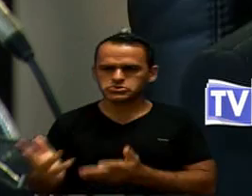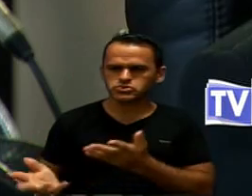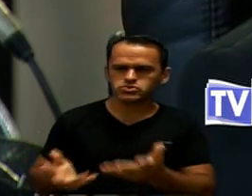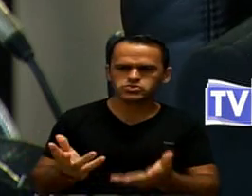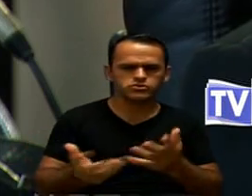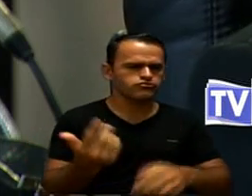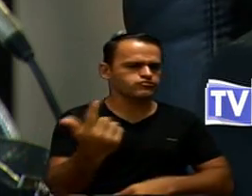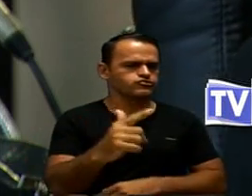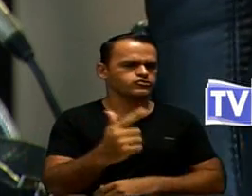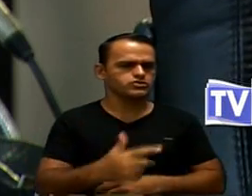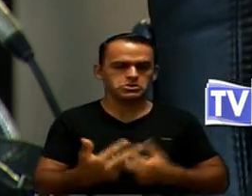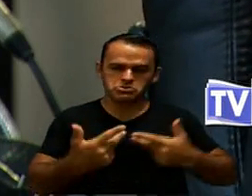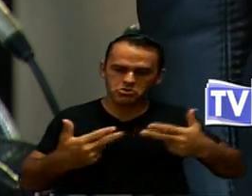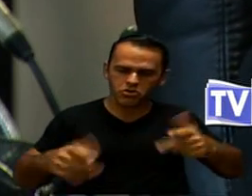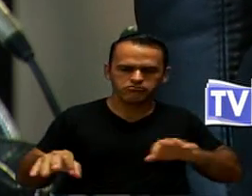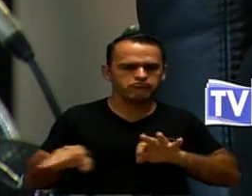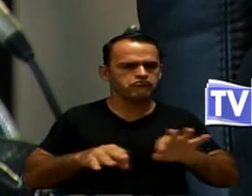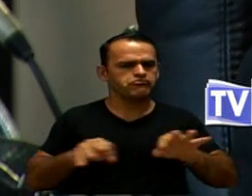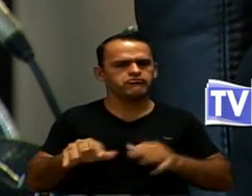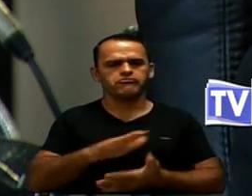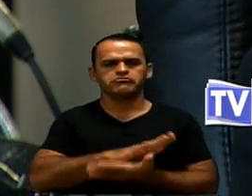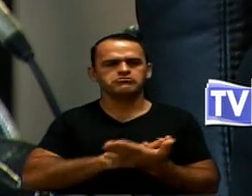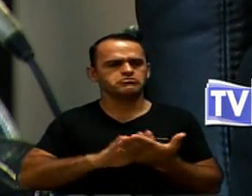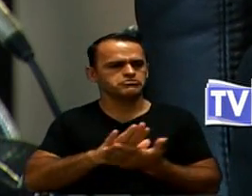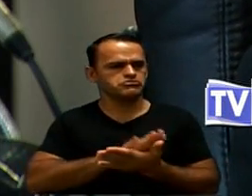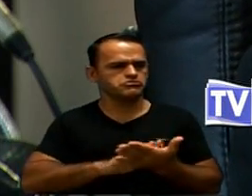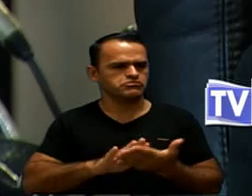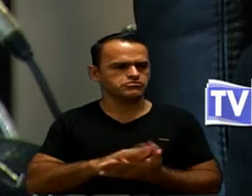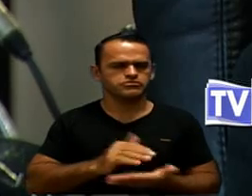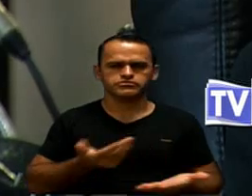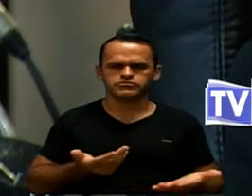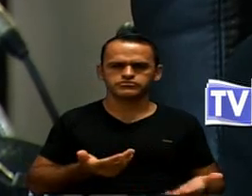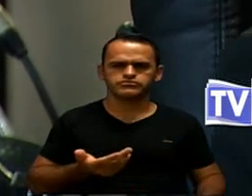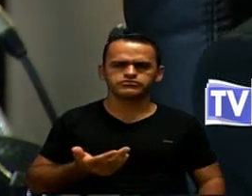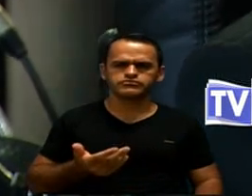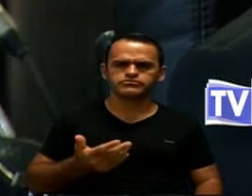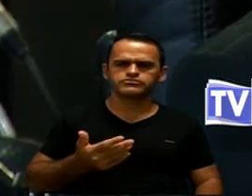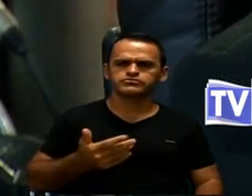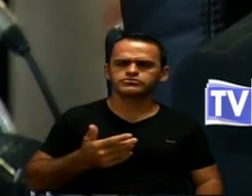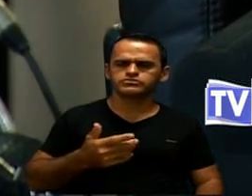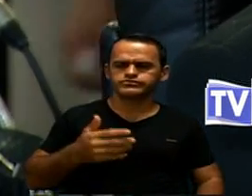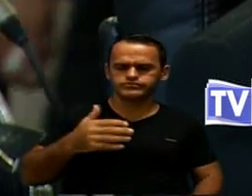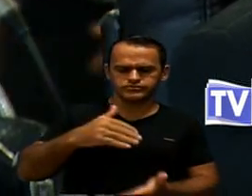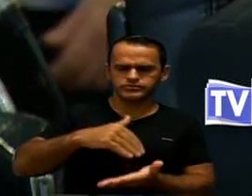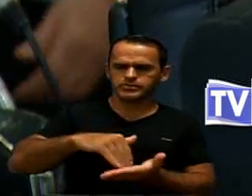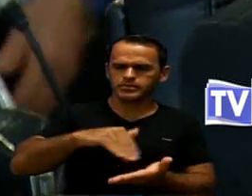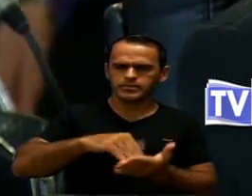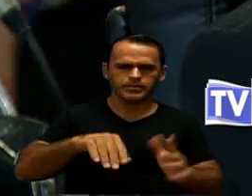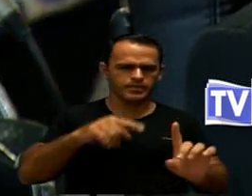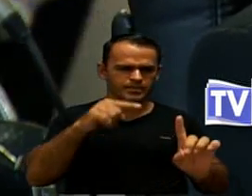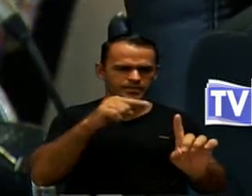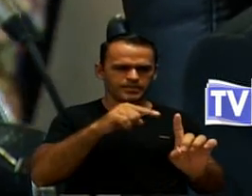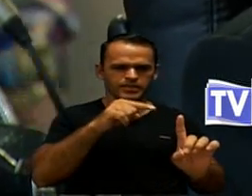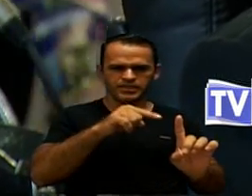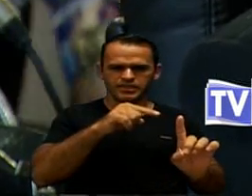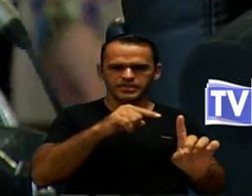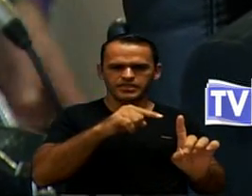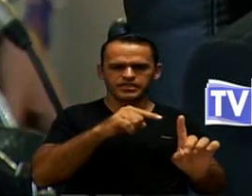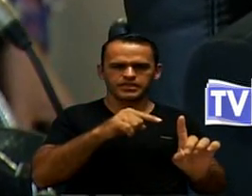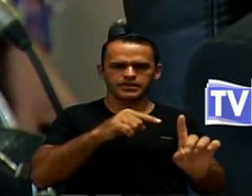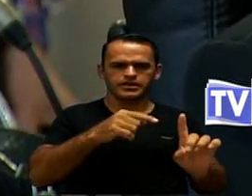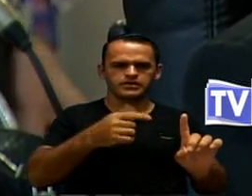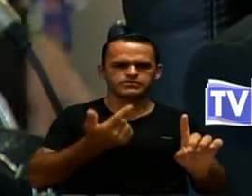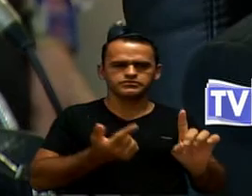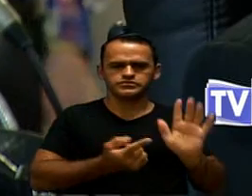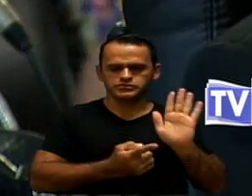uma política pública. Ou um pouquinho antes de ficar doente, o Alceu Segamark, secretário, apresentou, como a vereadora